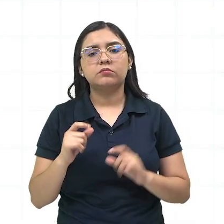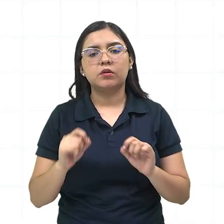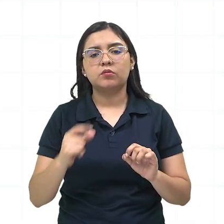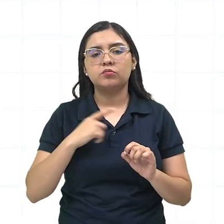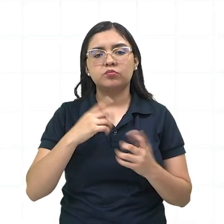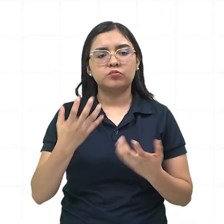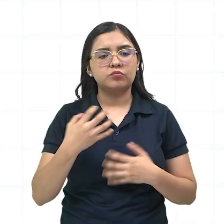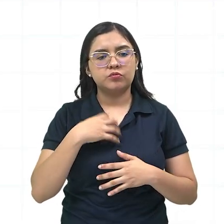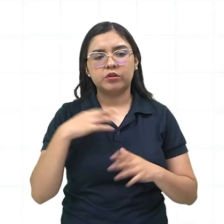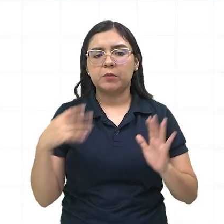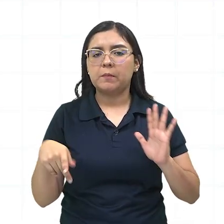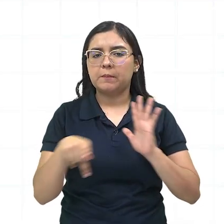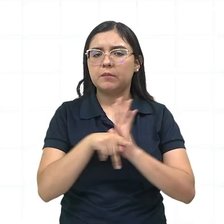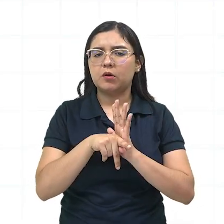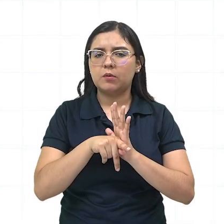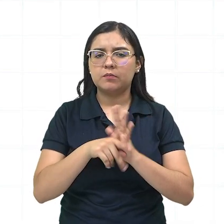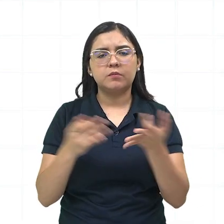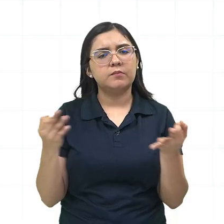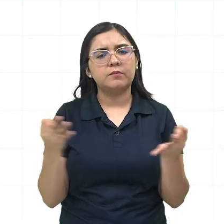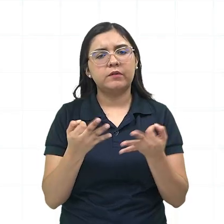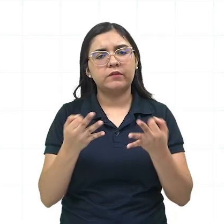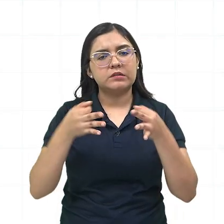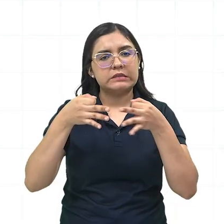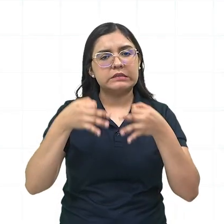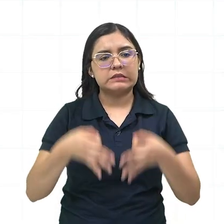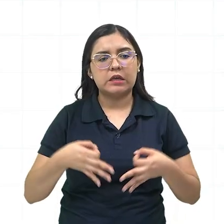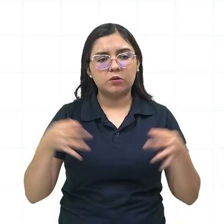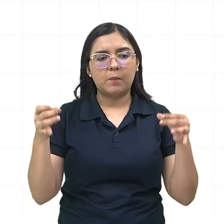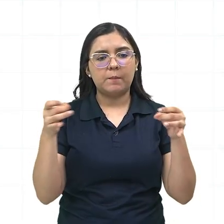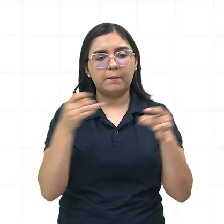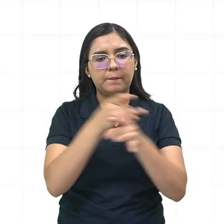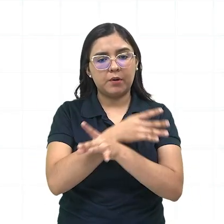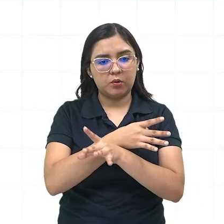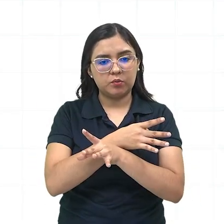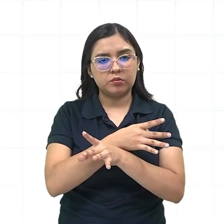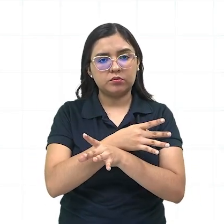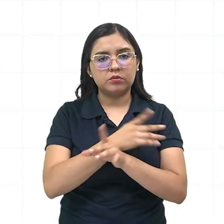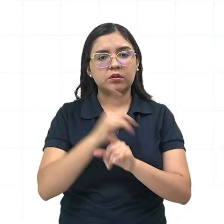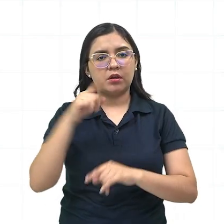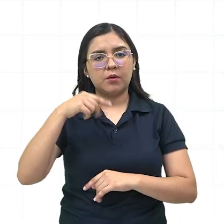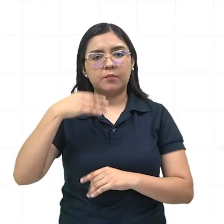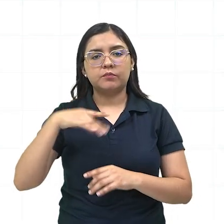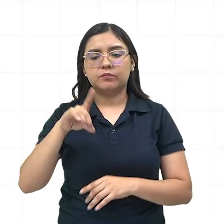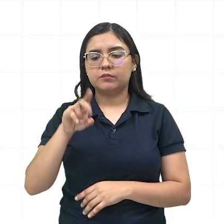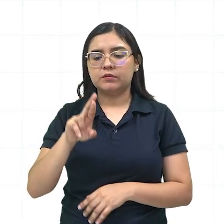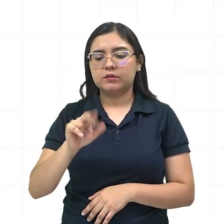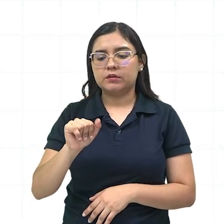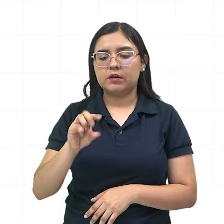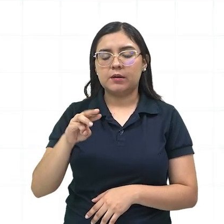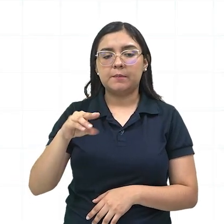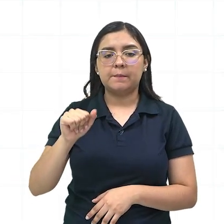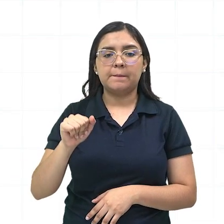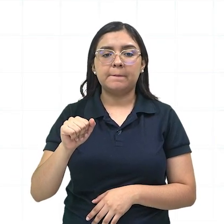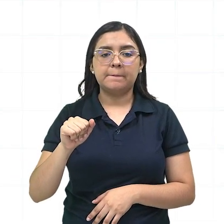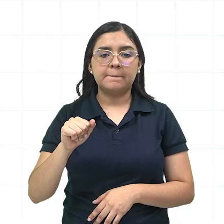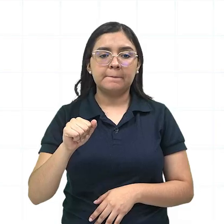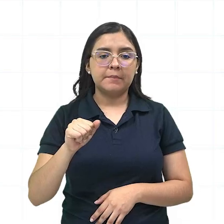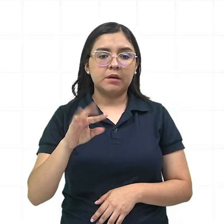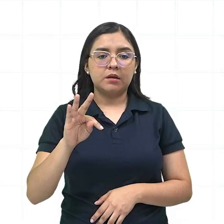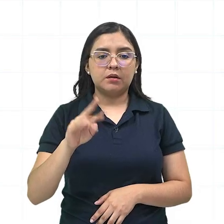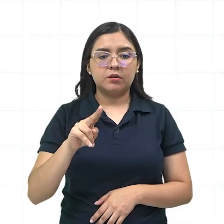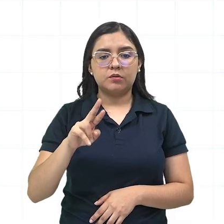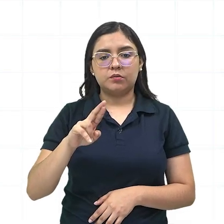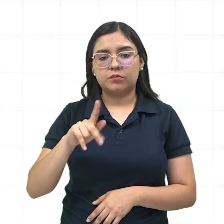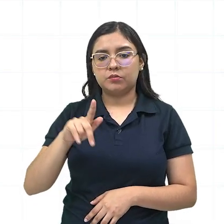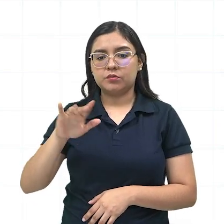uma fórmula correta, pronta, já para você dizer que aquilo é dramaturgia. Não, ela é um